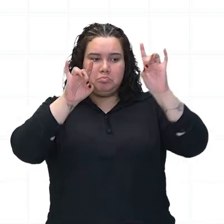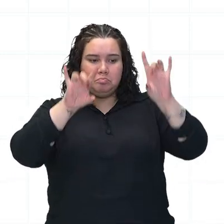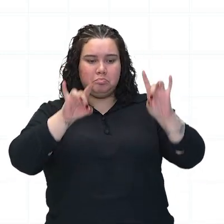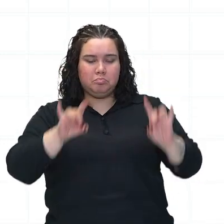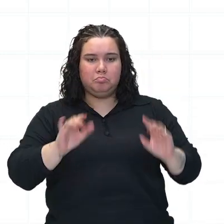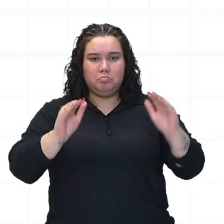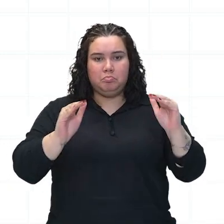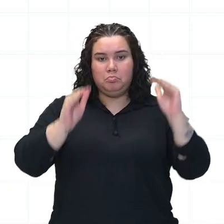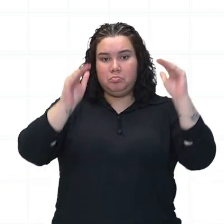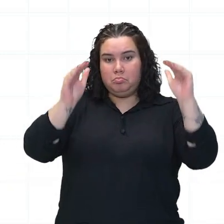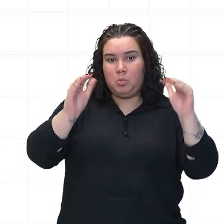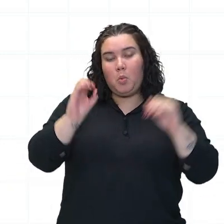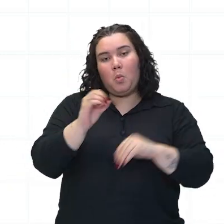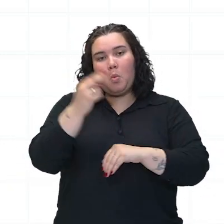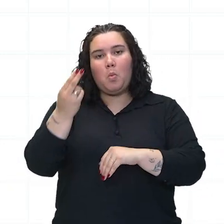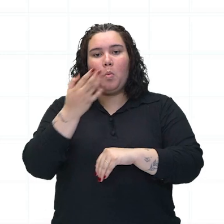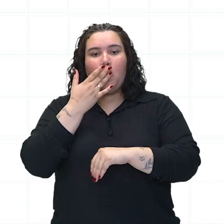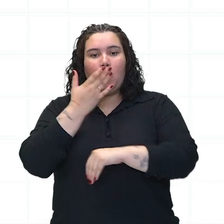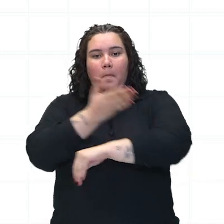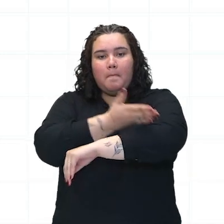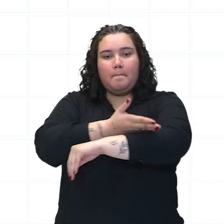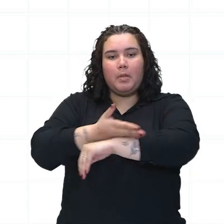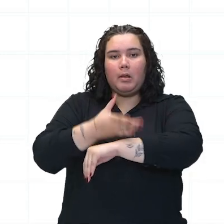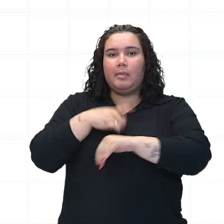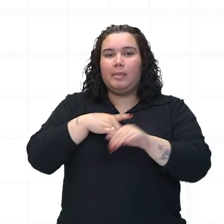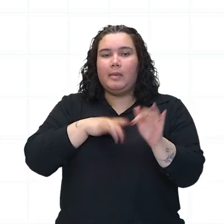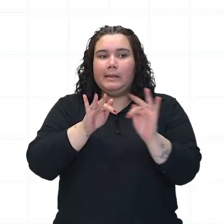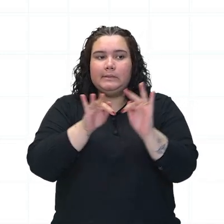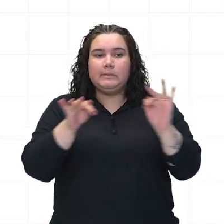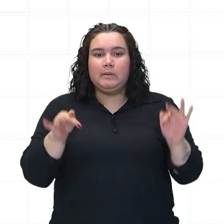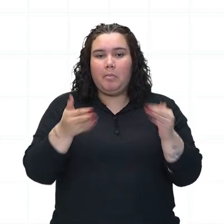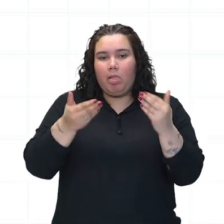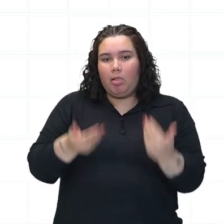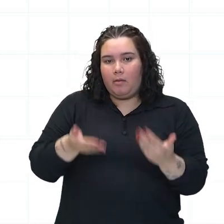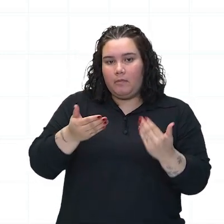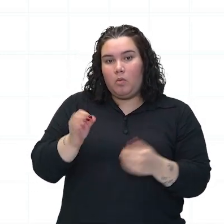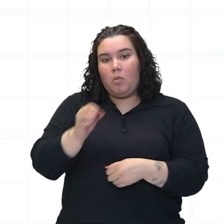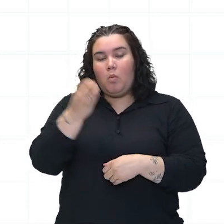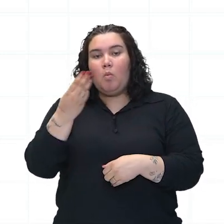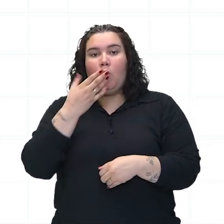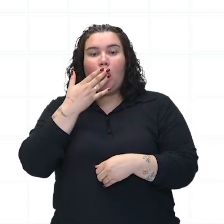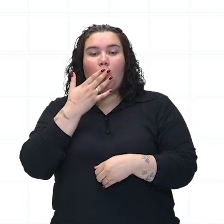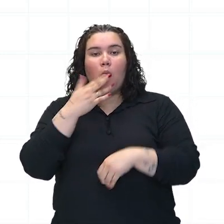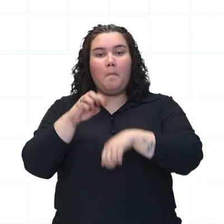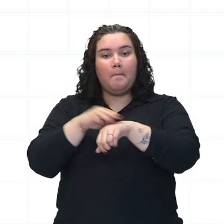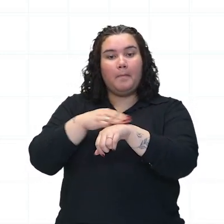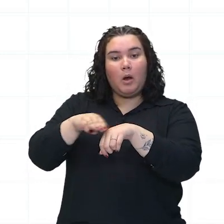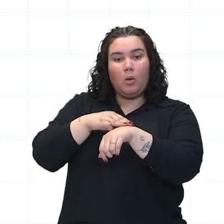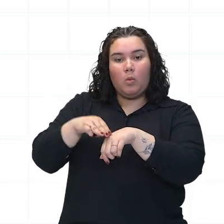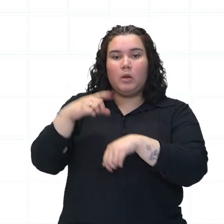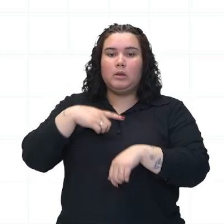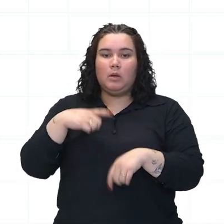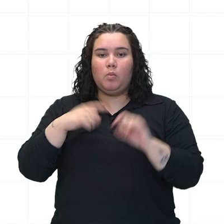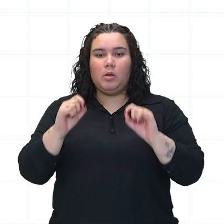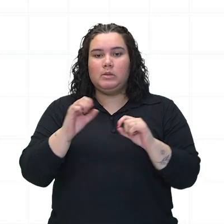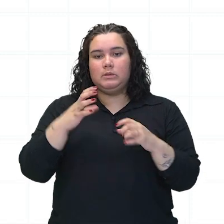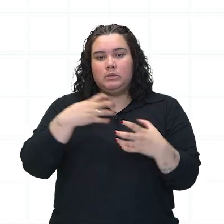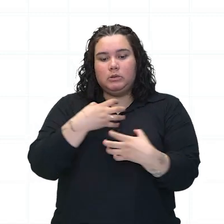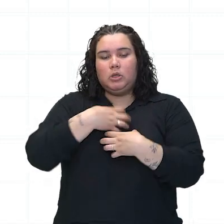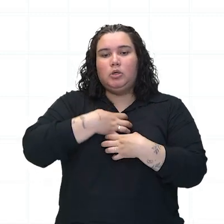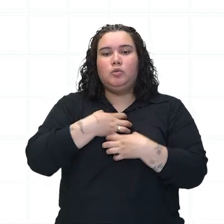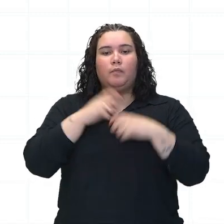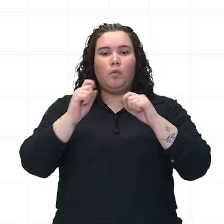elegância, neutralidade, ou mesmo o branco com a sua simplicidade. O marrom, que traz também a questão da